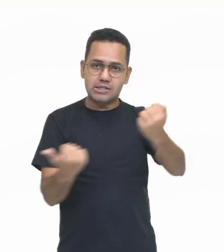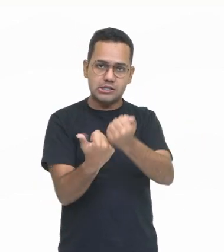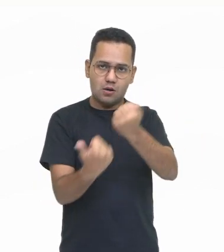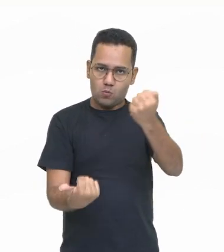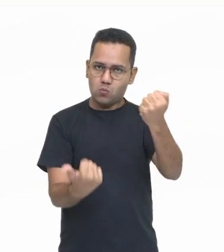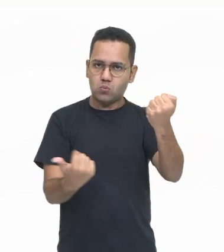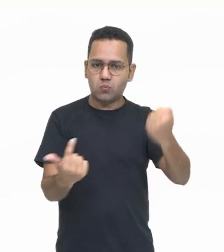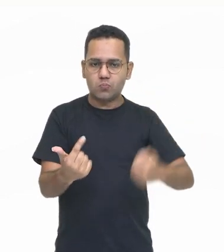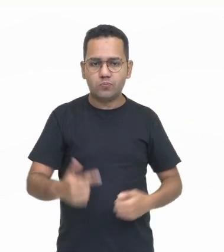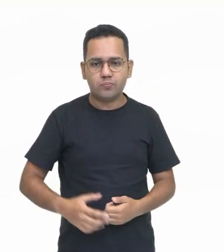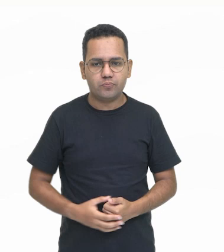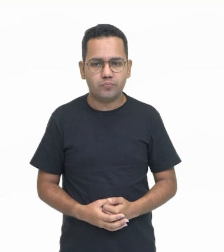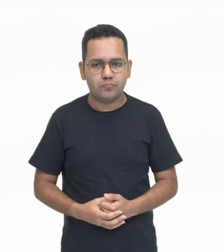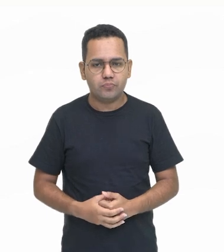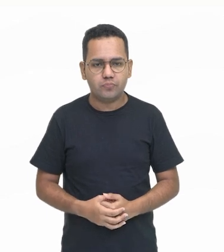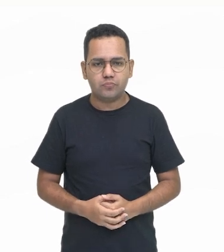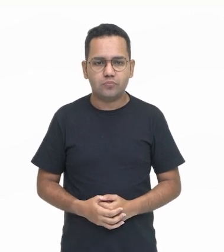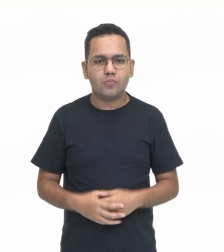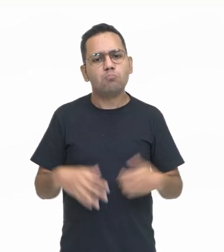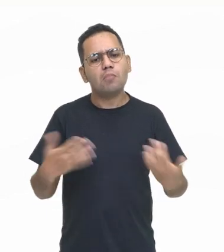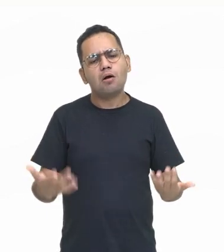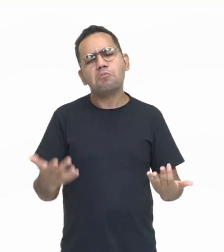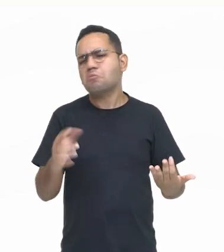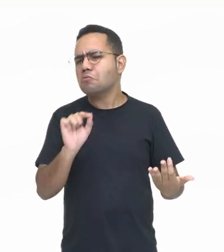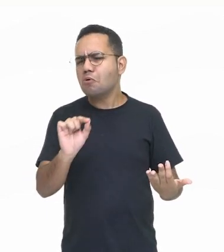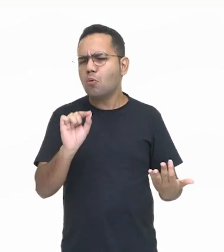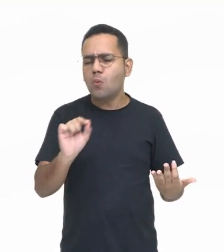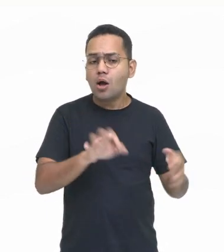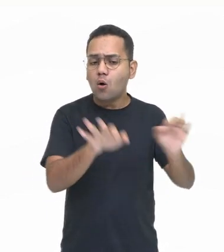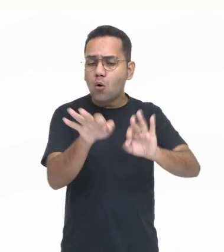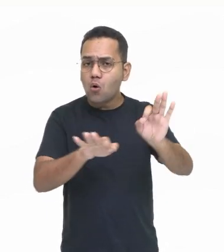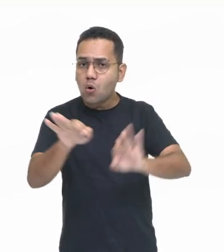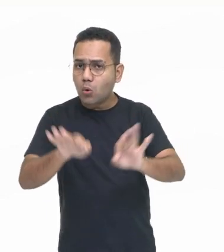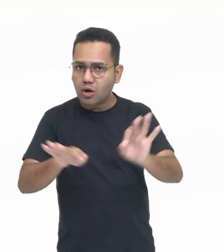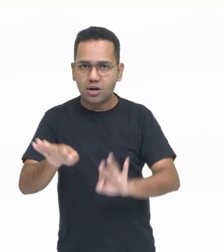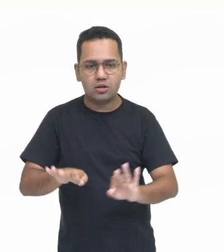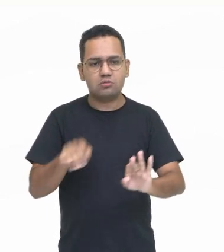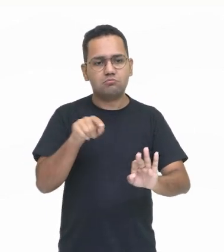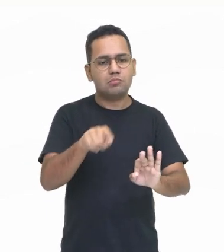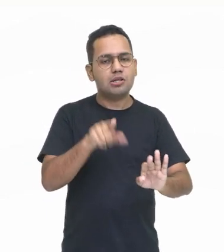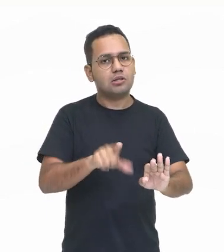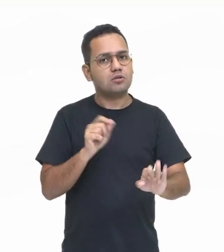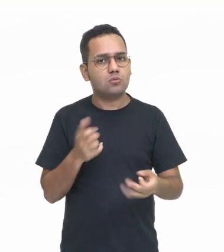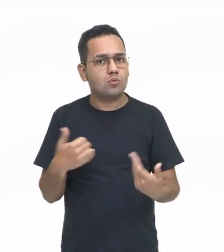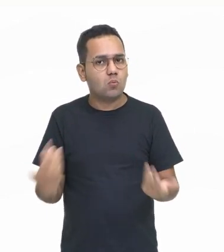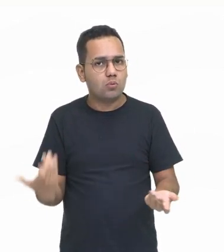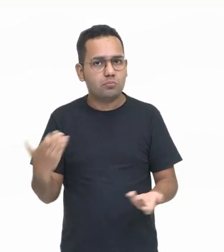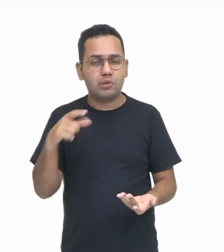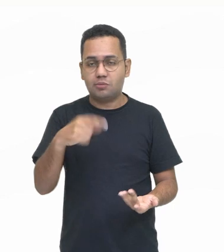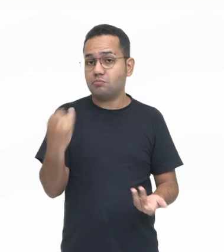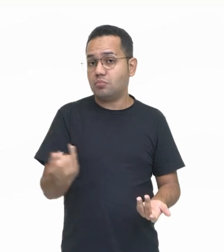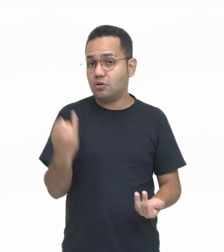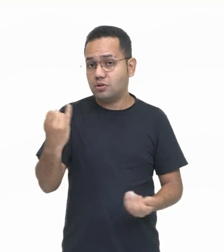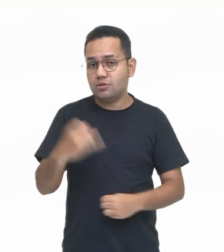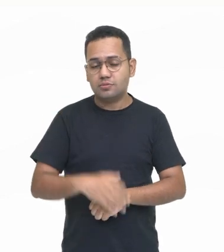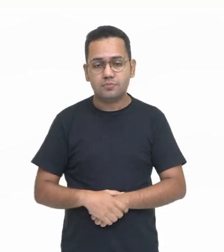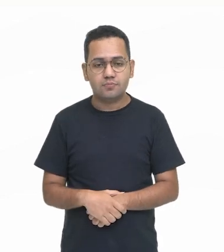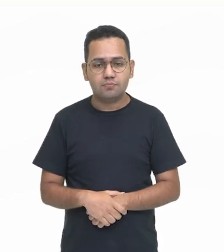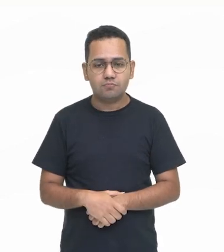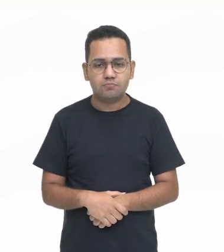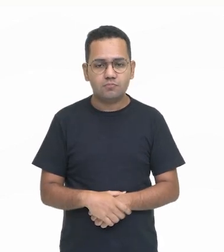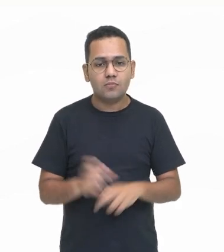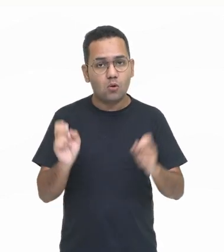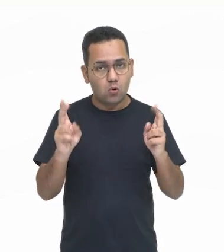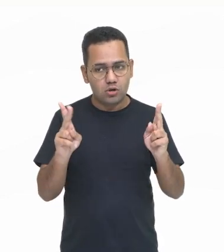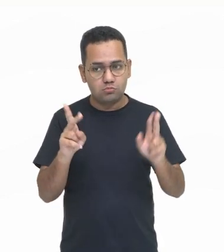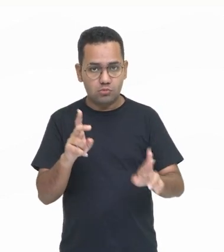que entender que a ordem pelo qual é feita essa escolha, ela é importante, certo? Né? Uma coisa é você ser o representante,